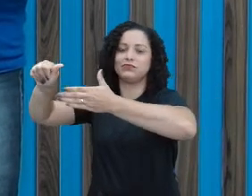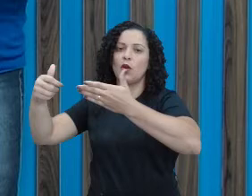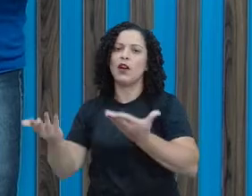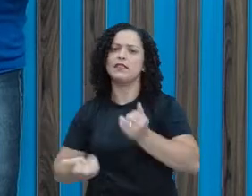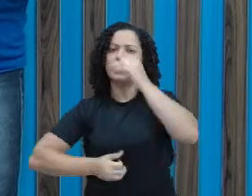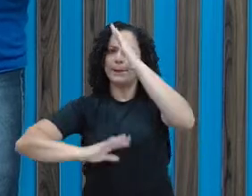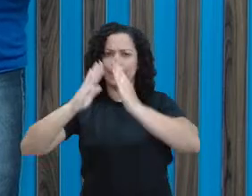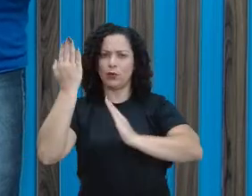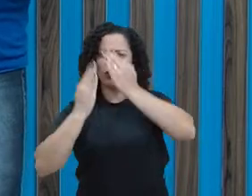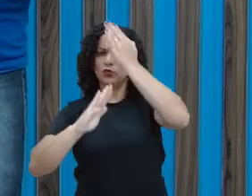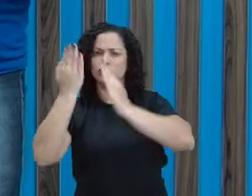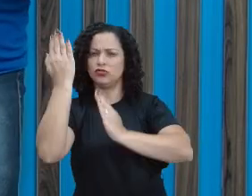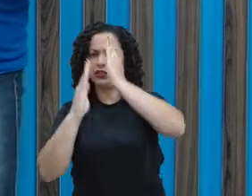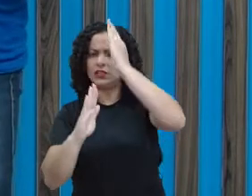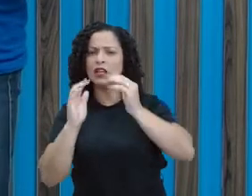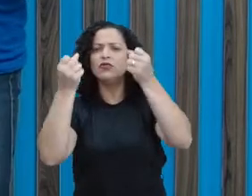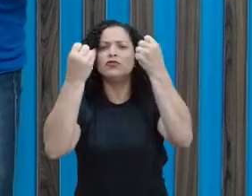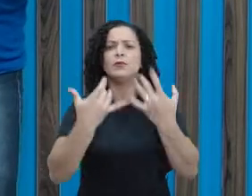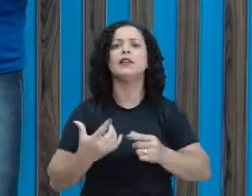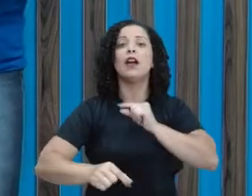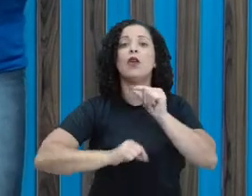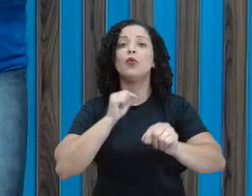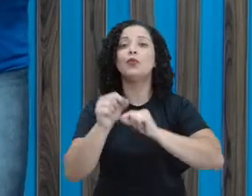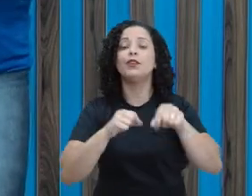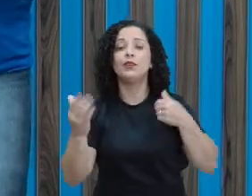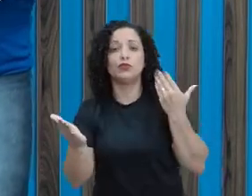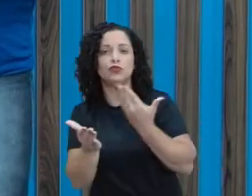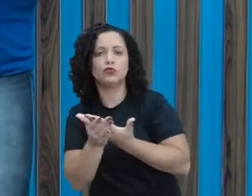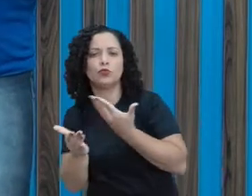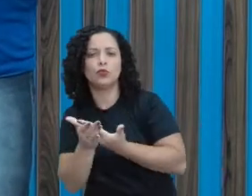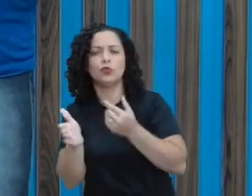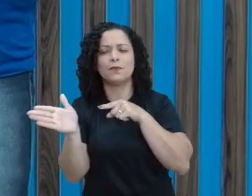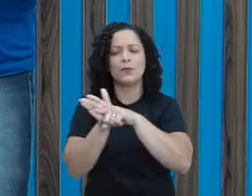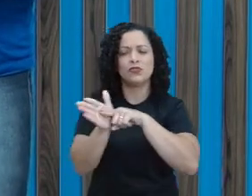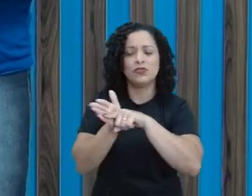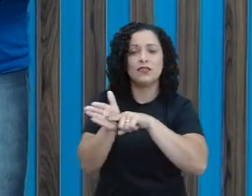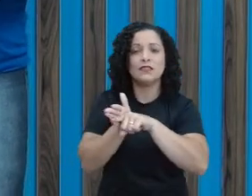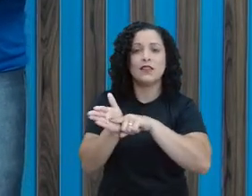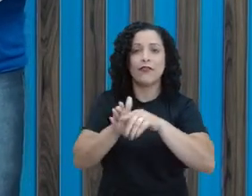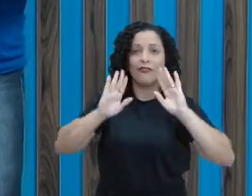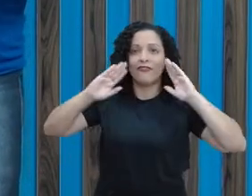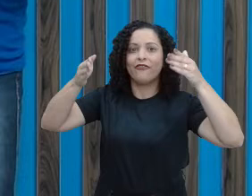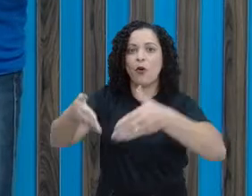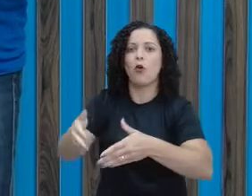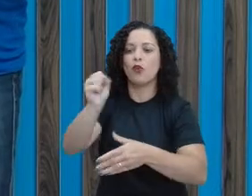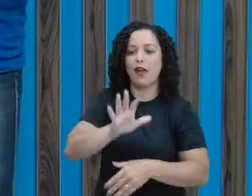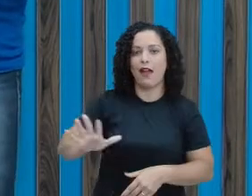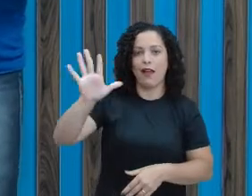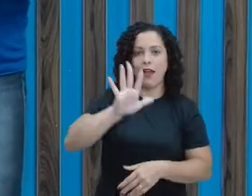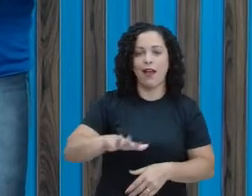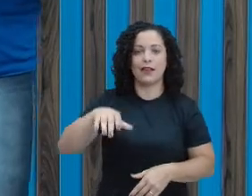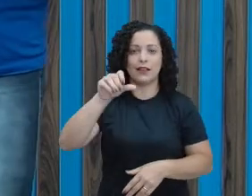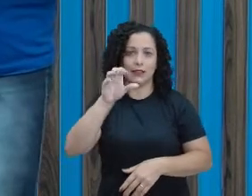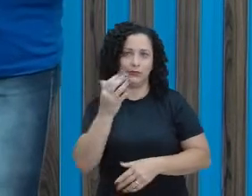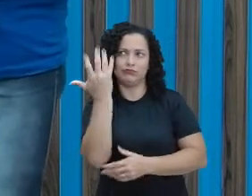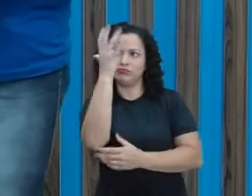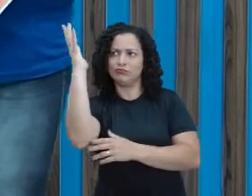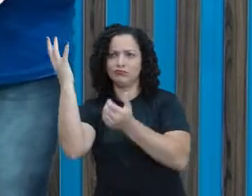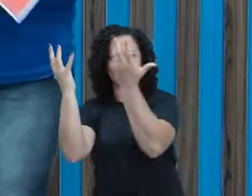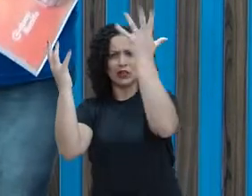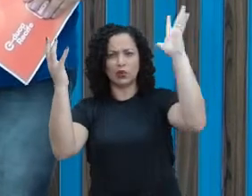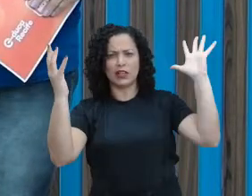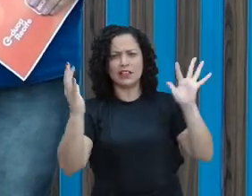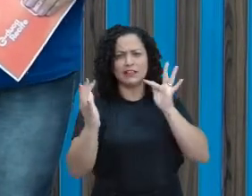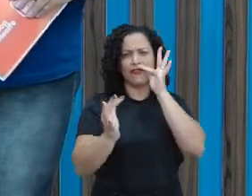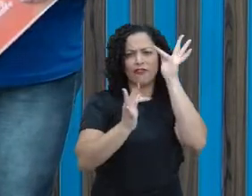a gente diz que esse estudo e essa viagem foi uma viagem em relação à botânica, né, ou seja, à flora e também